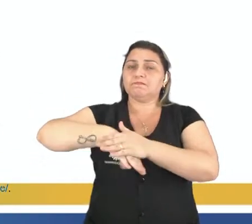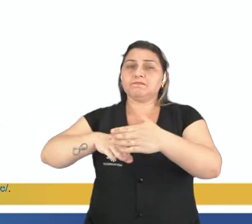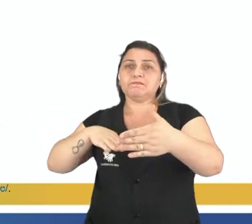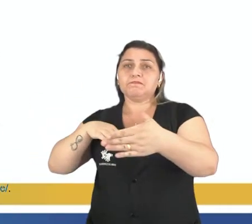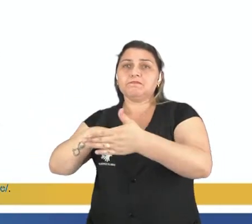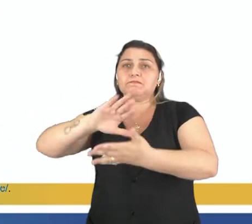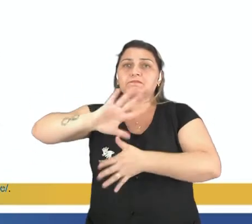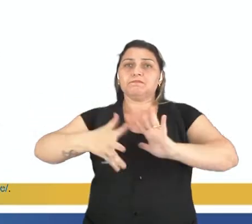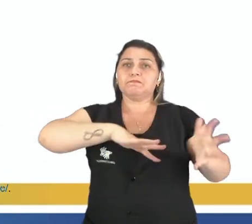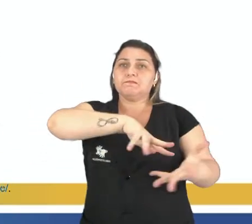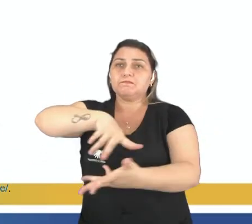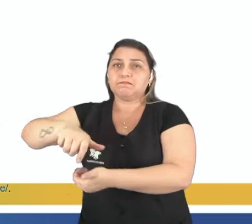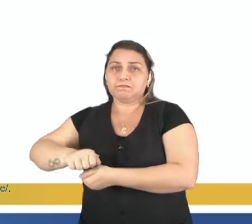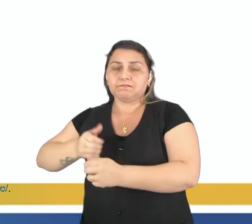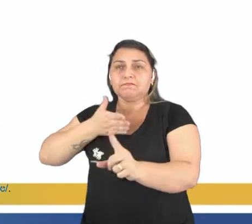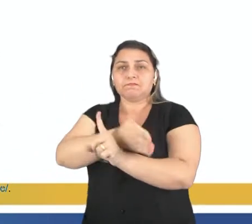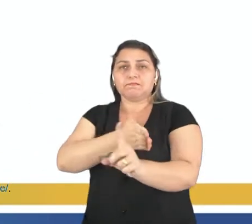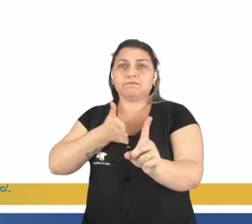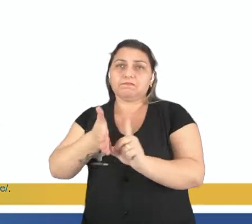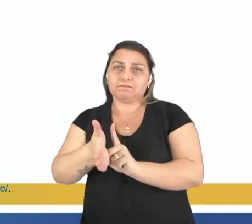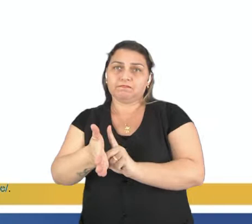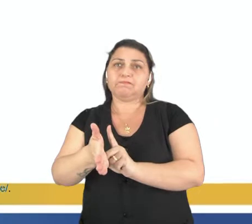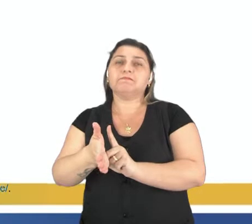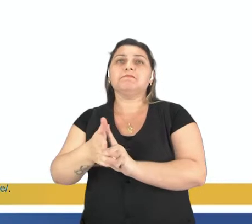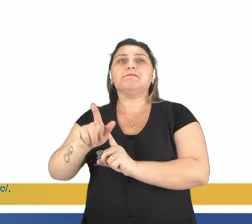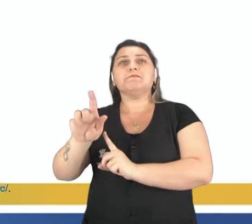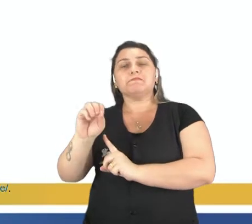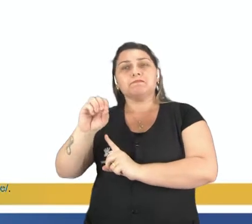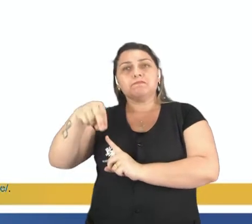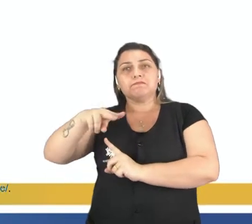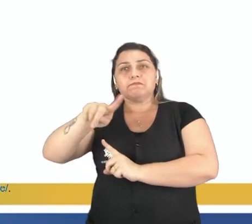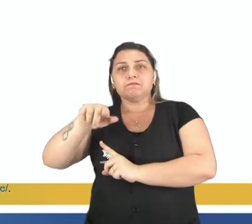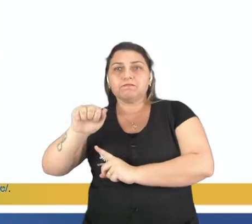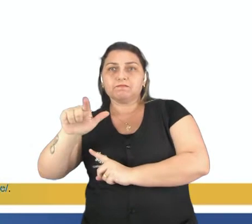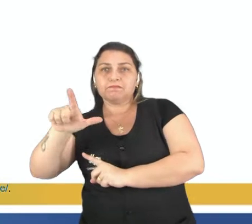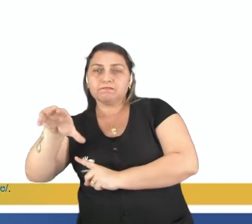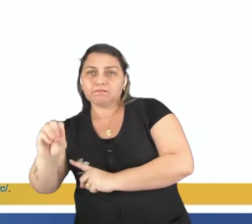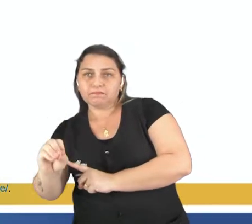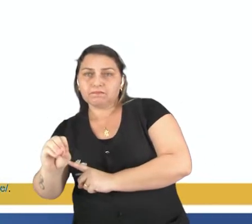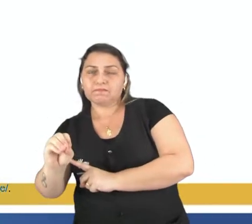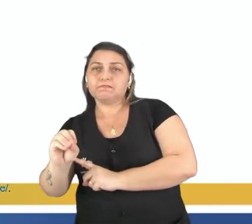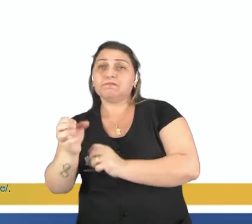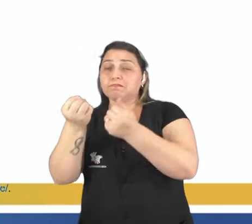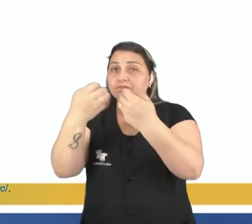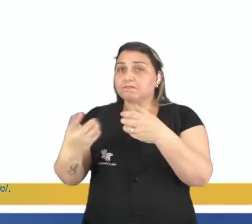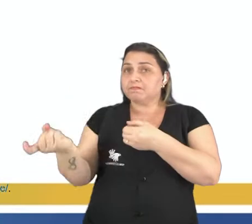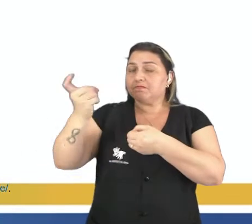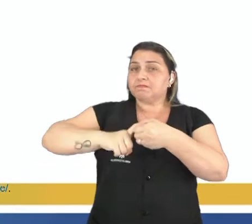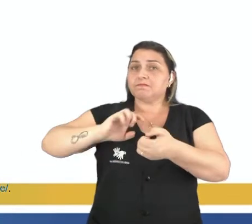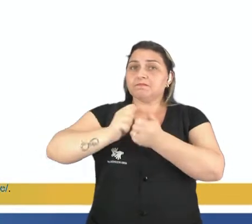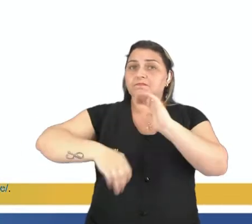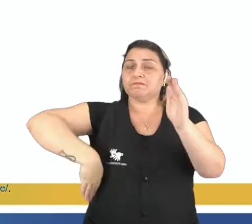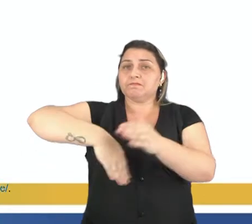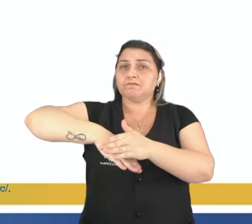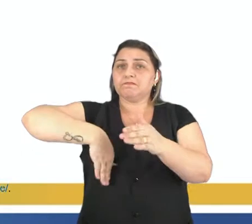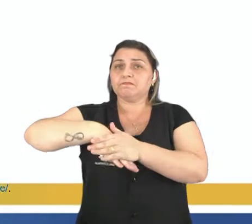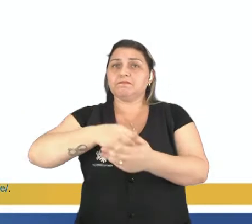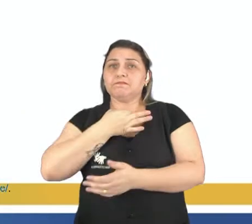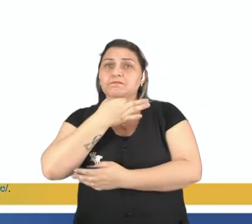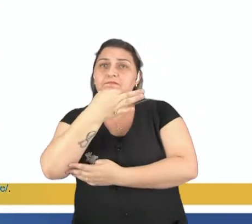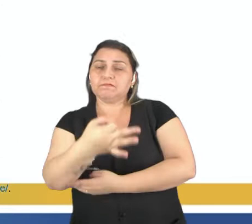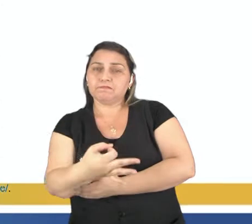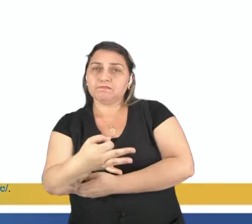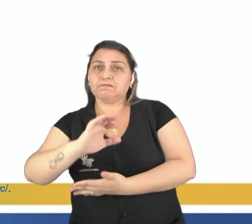da pandemia sobre a modalidade. Gonzalo Vecina Neto comenta a volta do futebol do ponto de